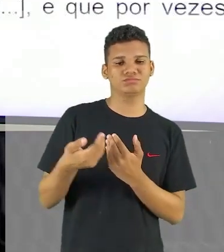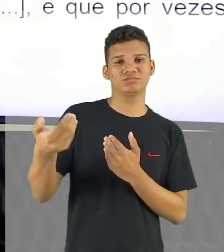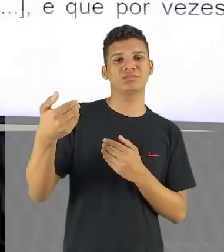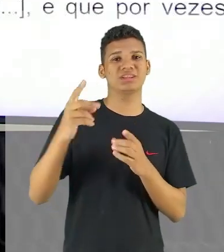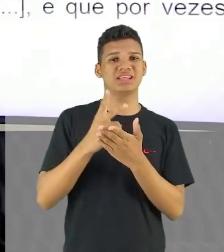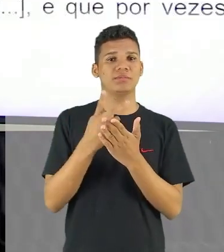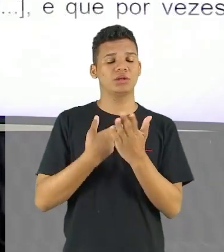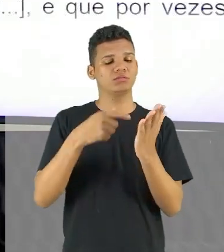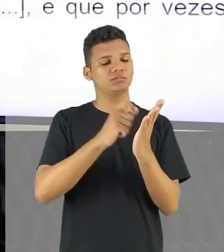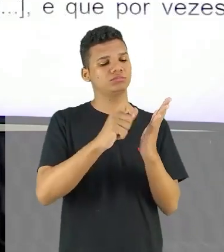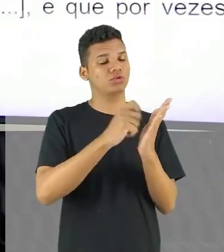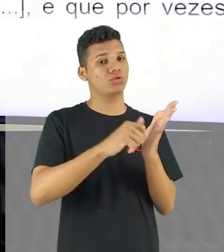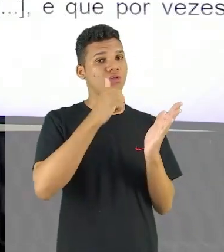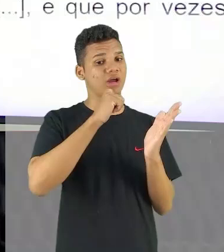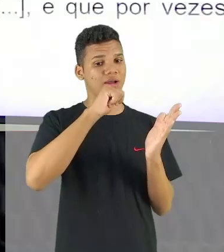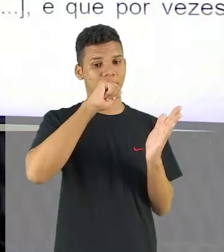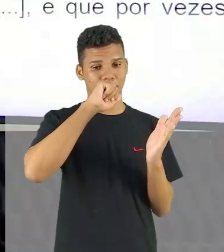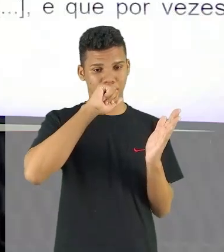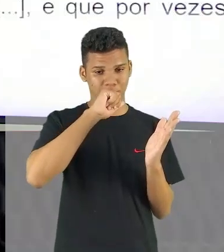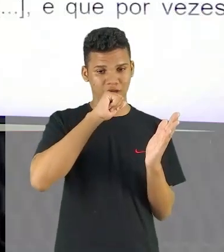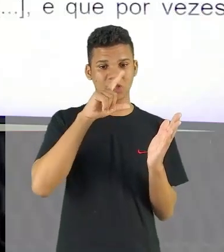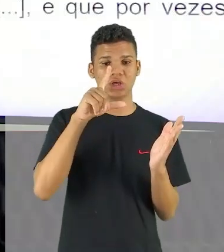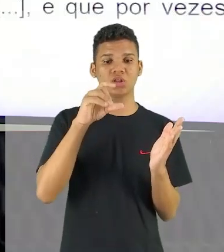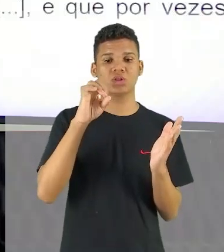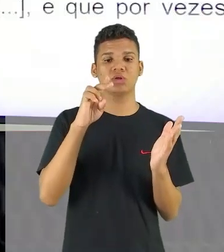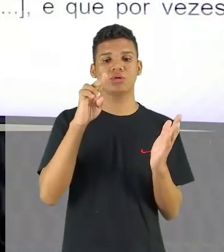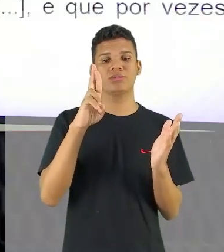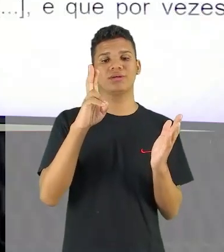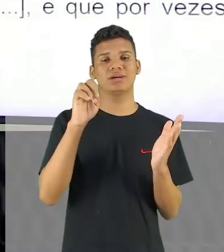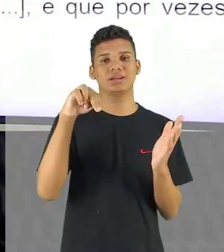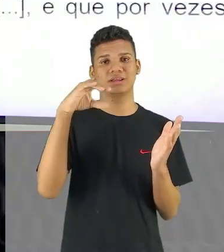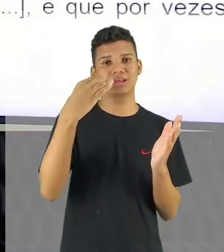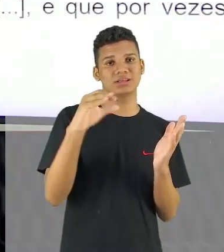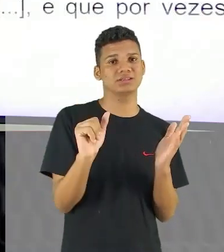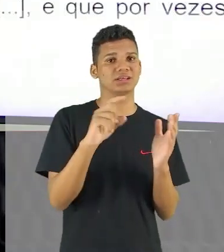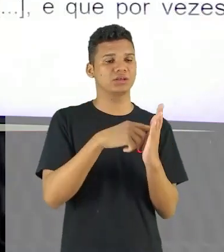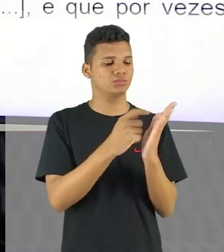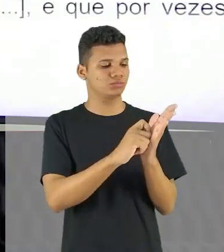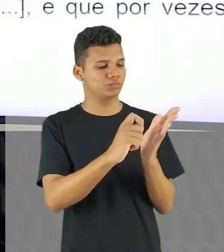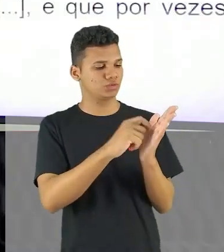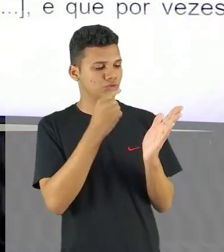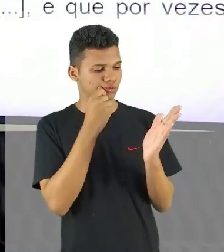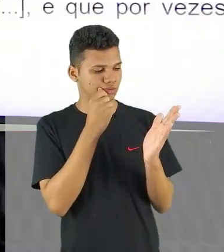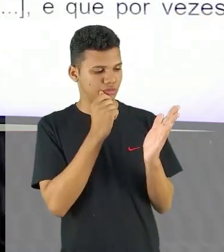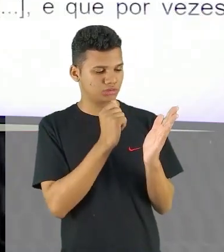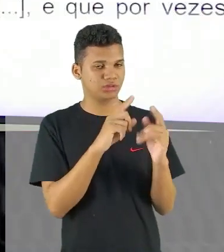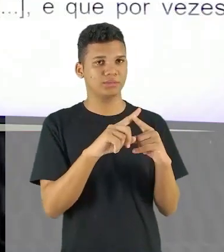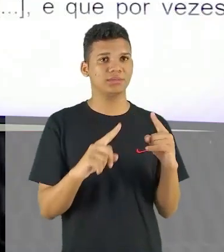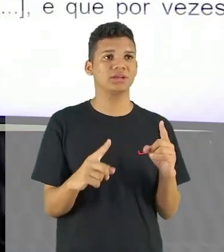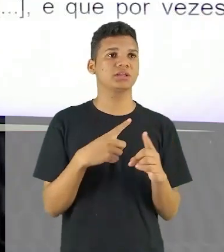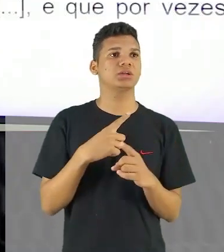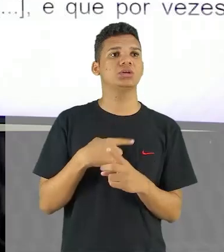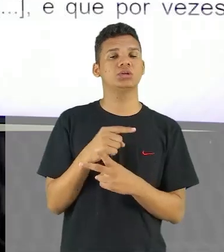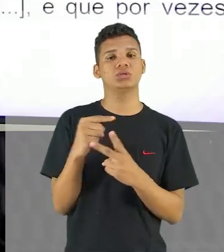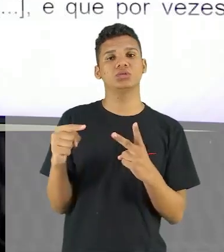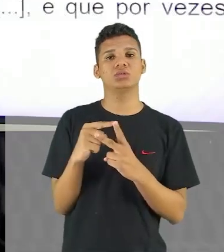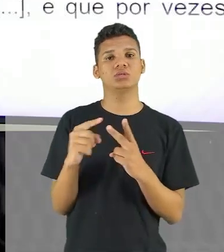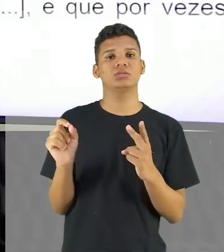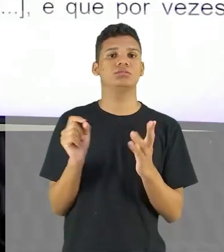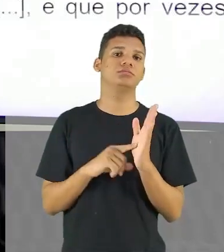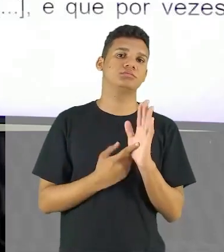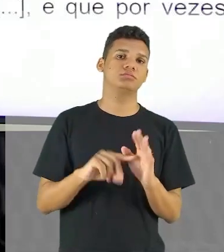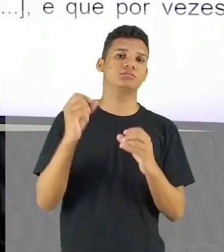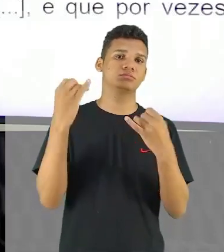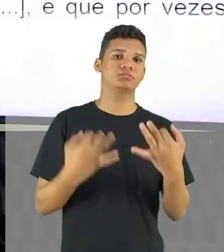e pintando com a mãe Lourença, e que por vezes exclamava, envaidecida. Aqui eu tenho 2 pontos. Lembrança que é o